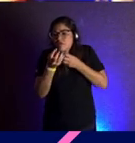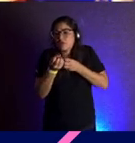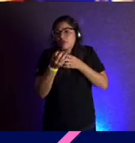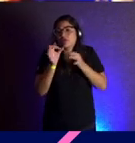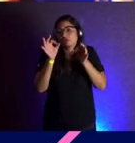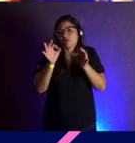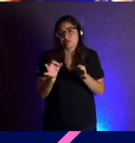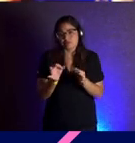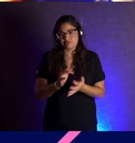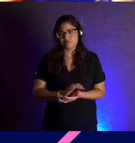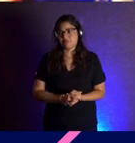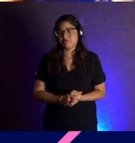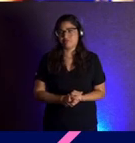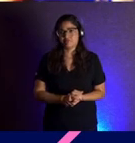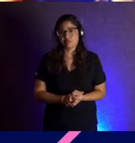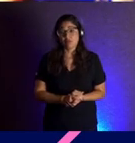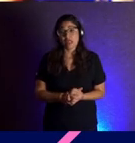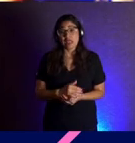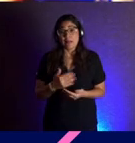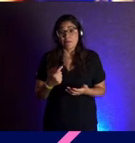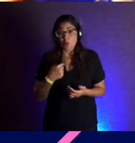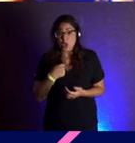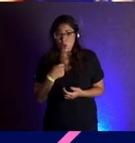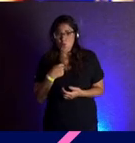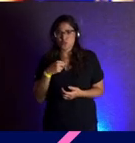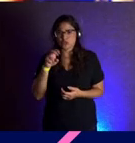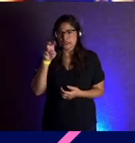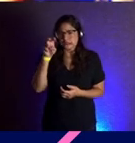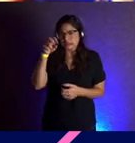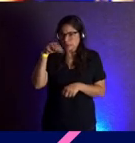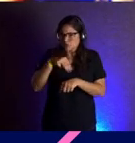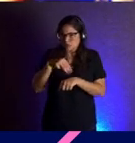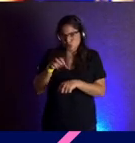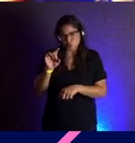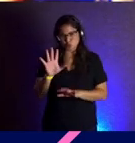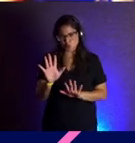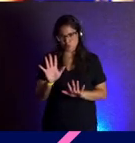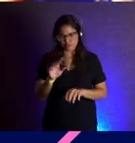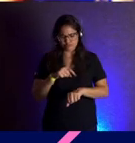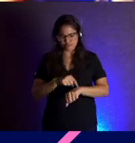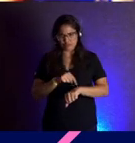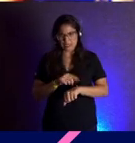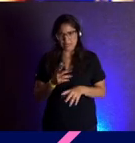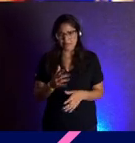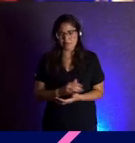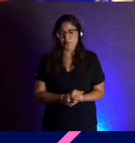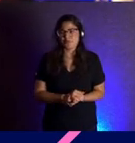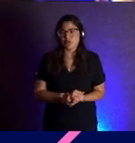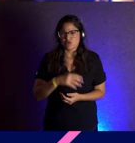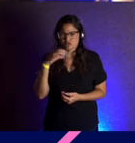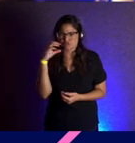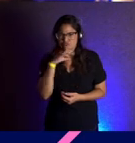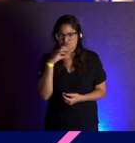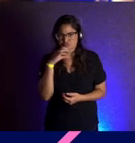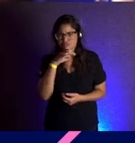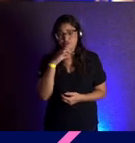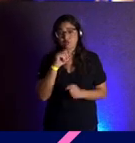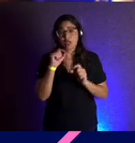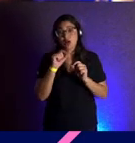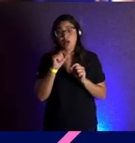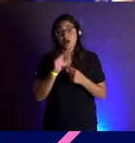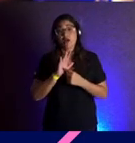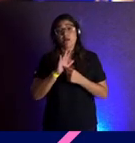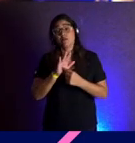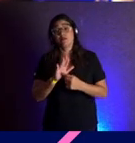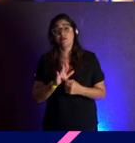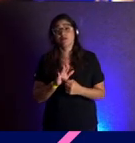feitas, né? Bom, eu só tenho 5 minutos, então eu vou super correndo aqui. Bom, na realidade, isso aqui é para mostrar